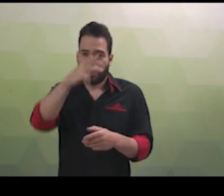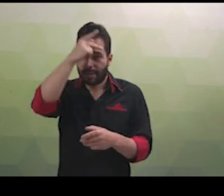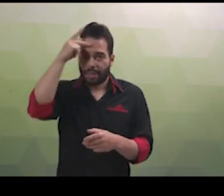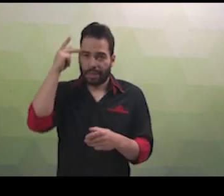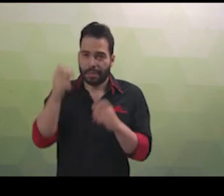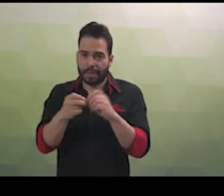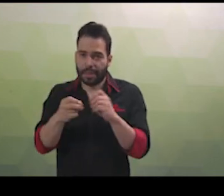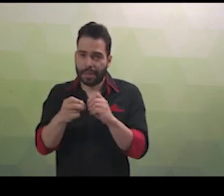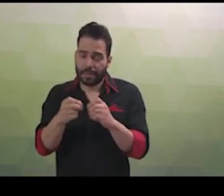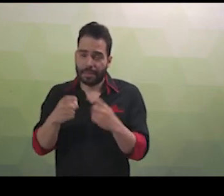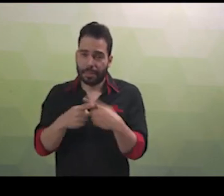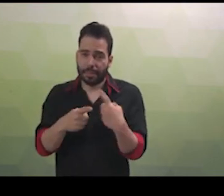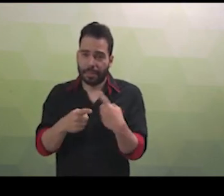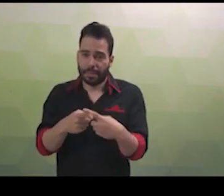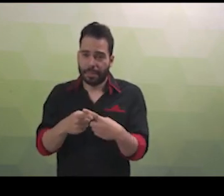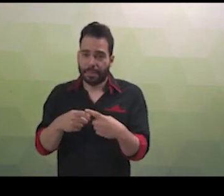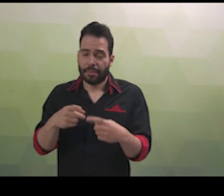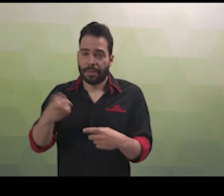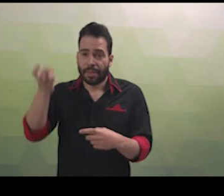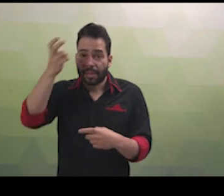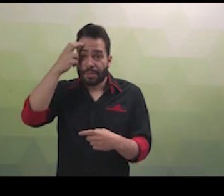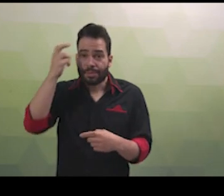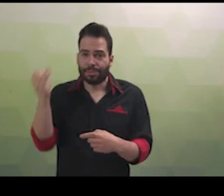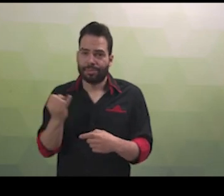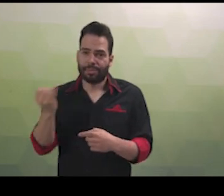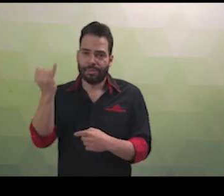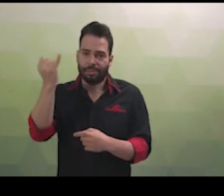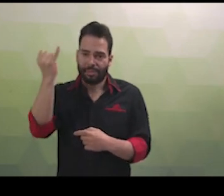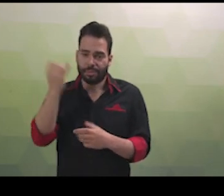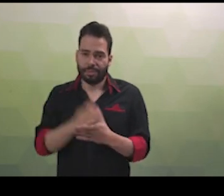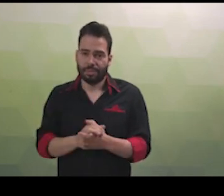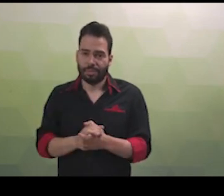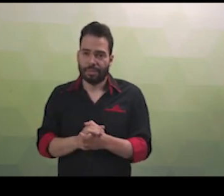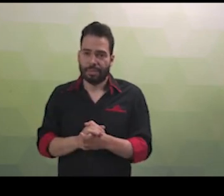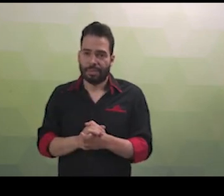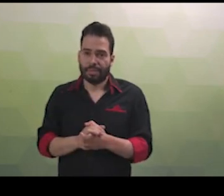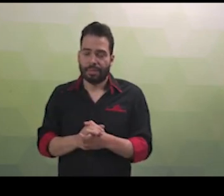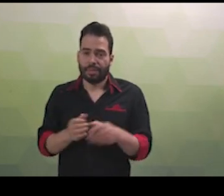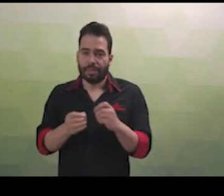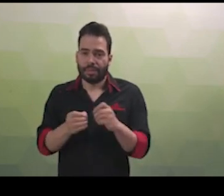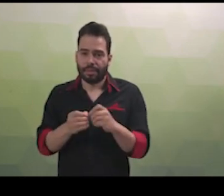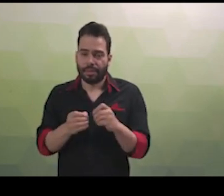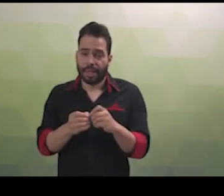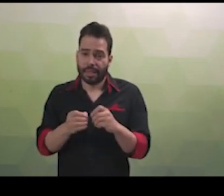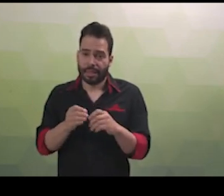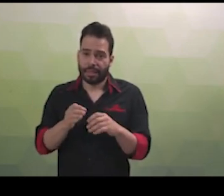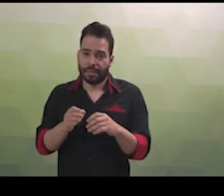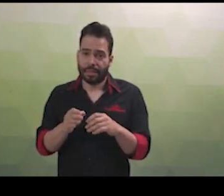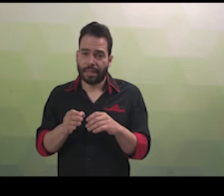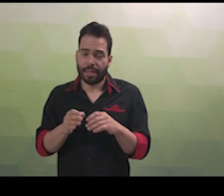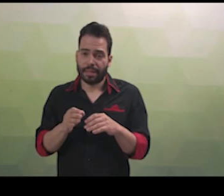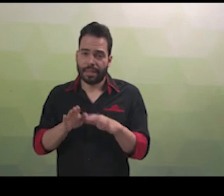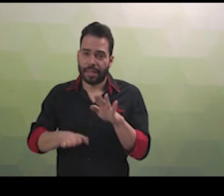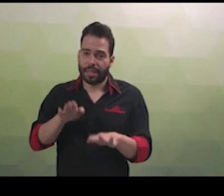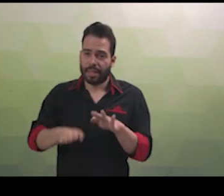e a sensibilidade cultural das informações forem importantes. Na maioria das vezes, eles soarão com uma tradução estranha